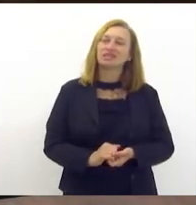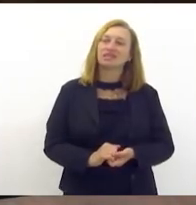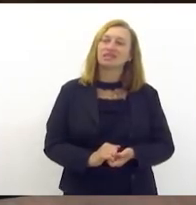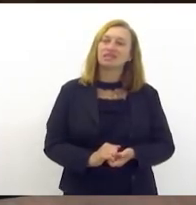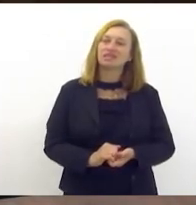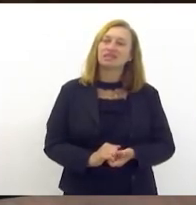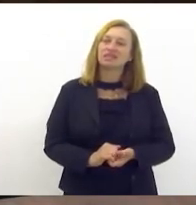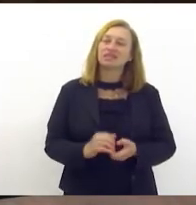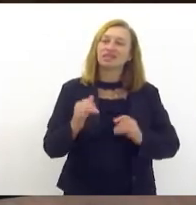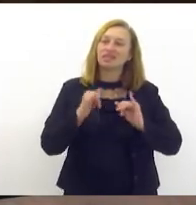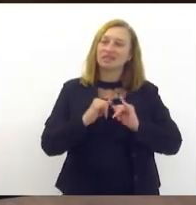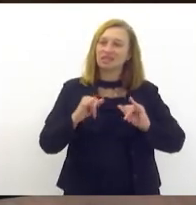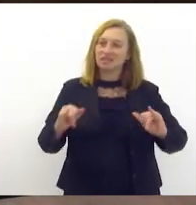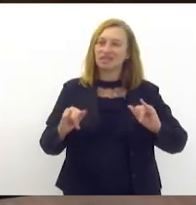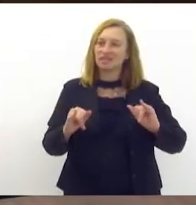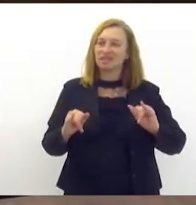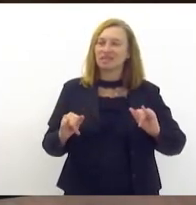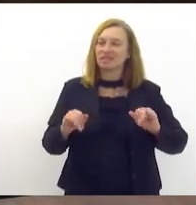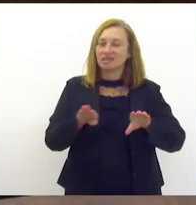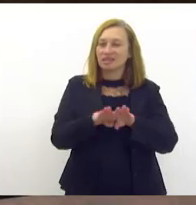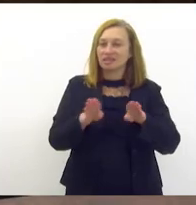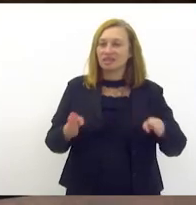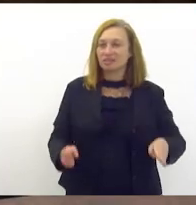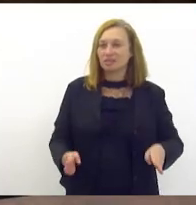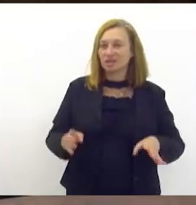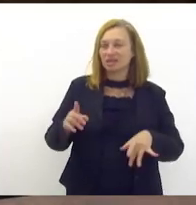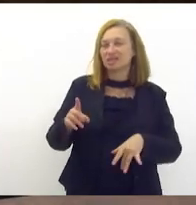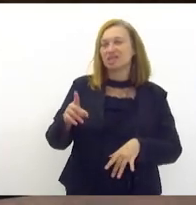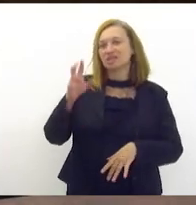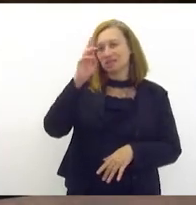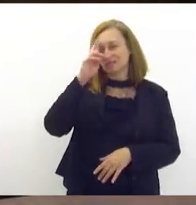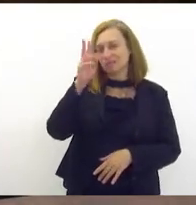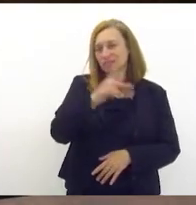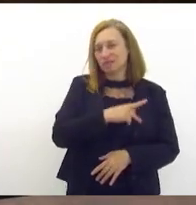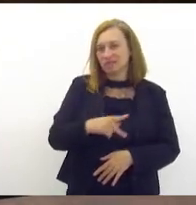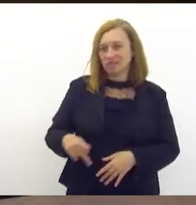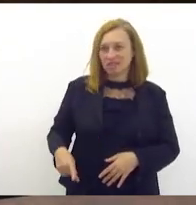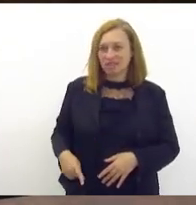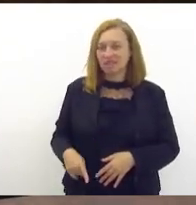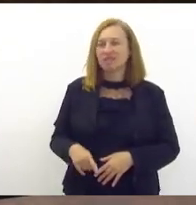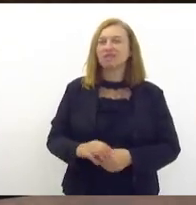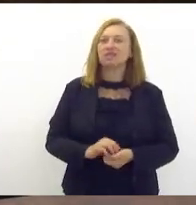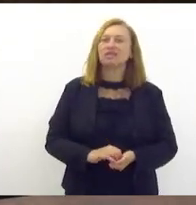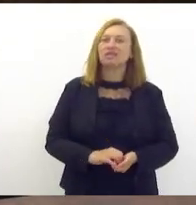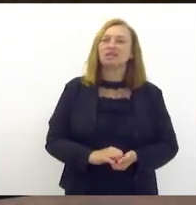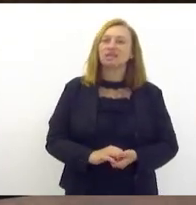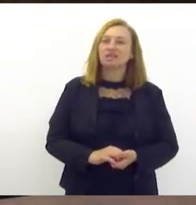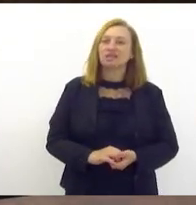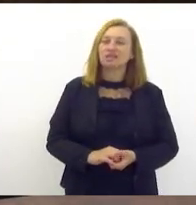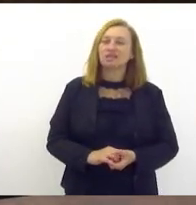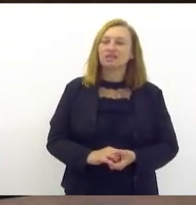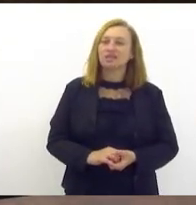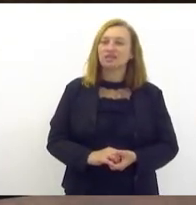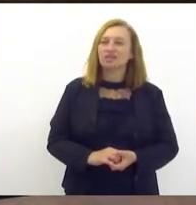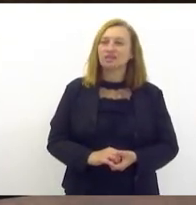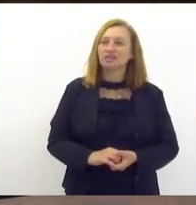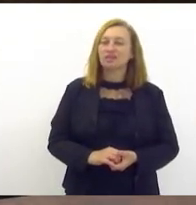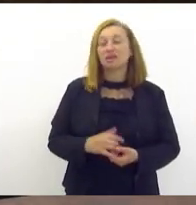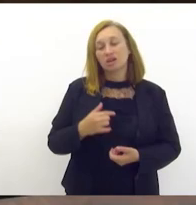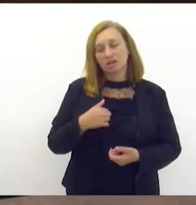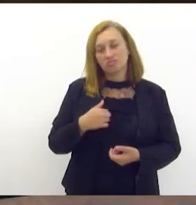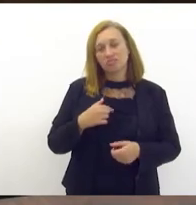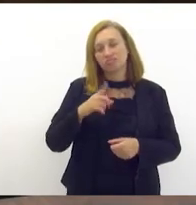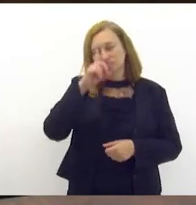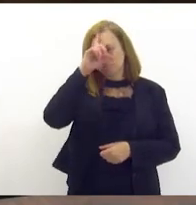serem informados pela mesa, presidente, da presidência dessa mesa, que estivemos